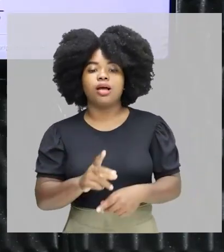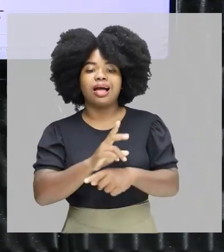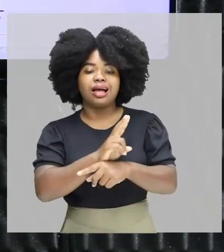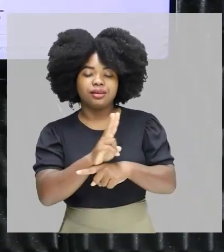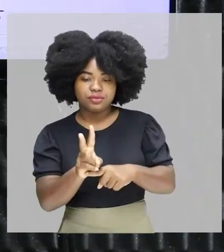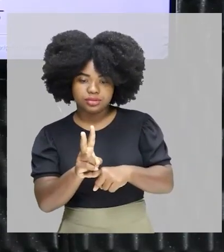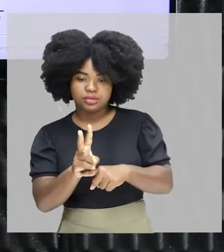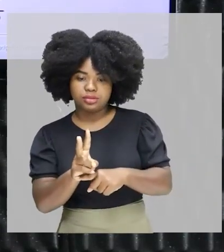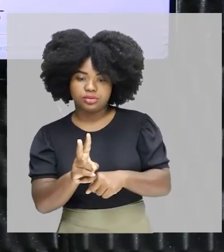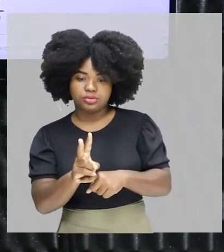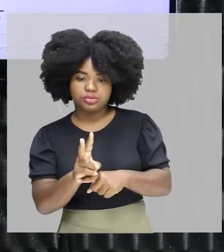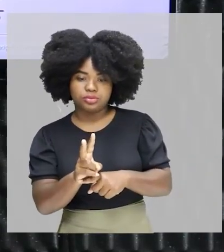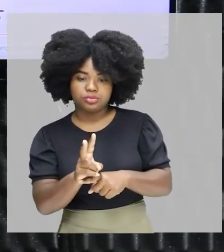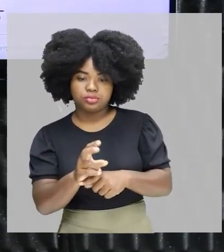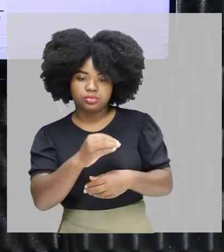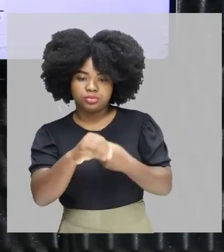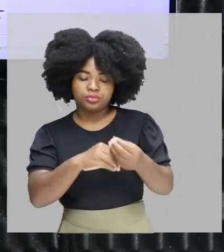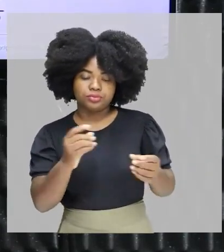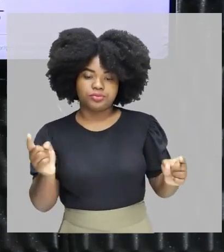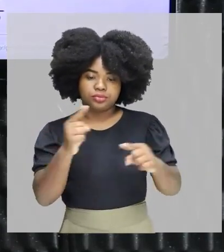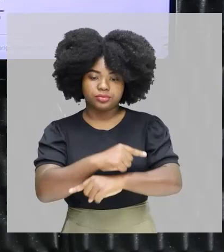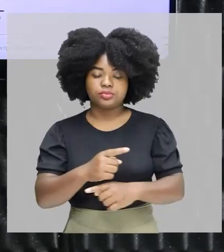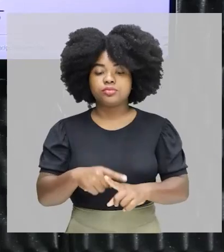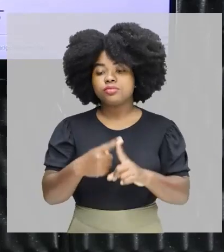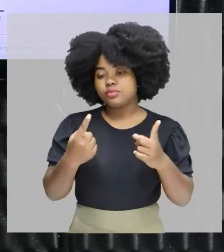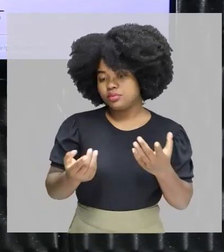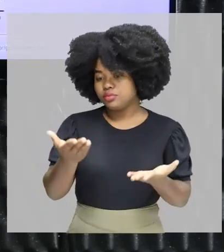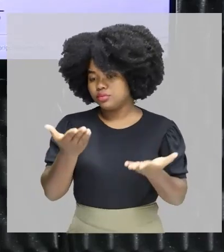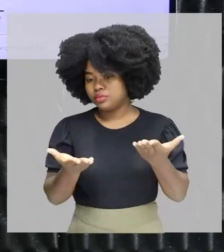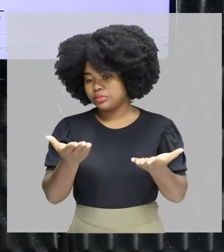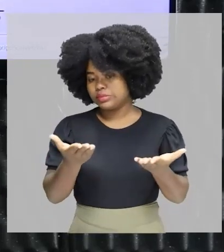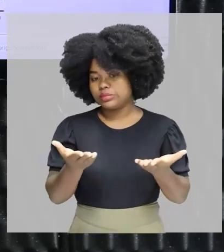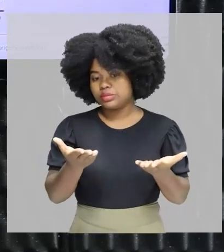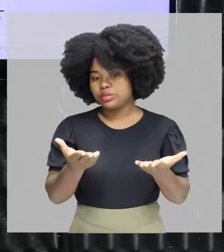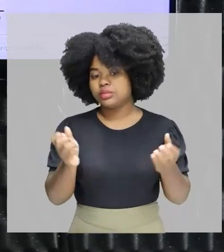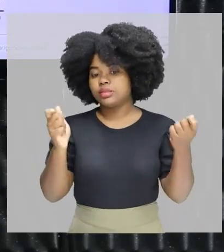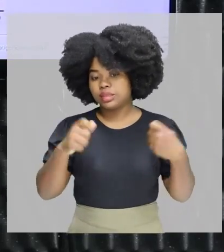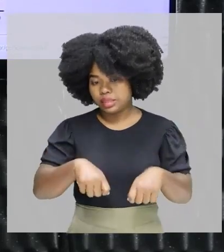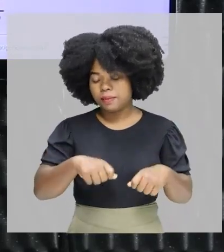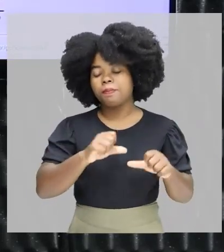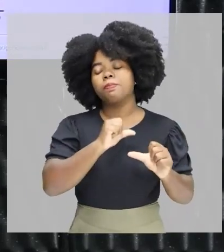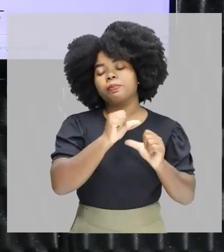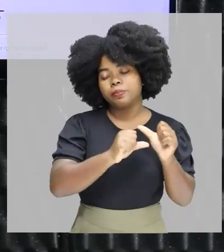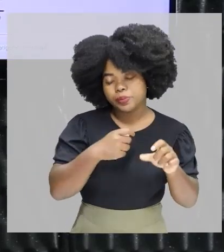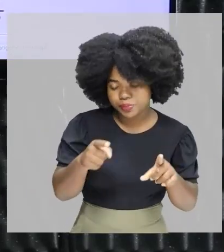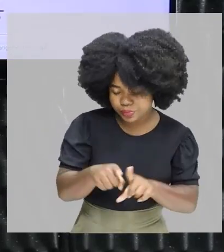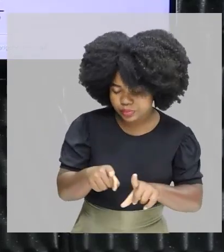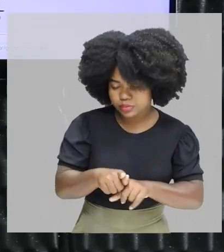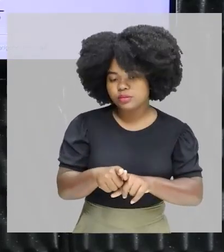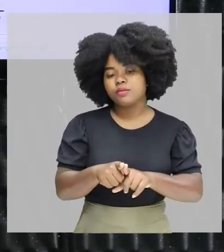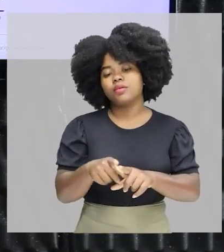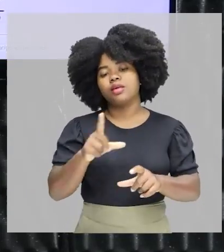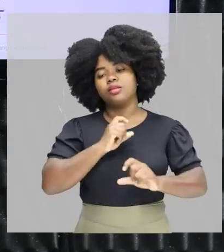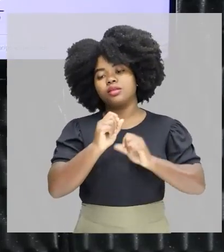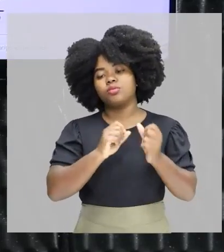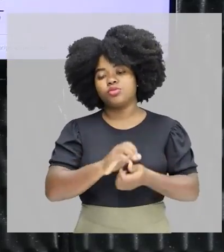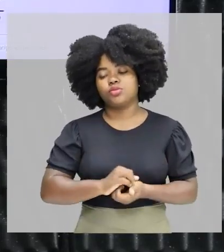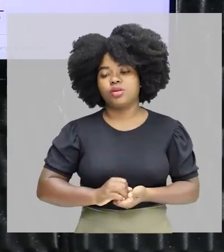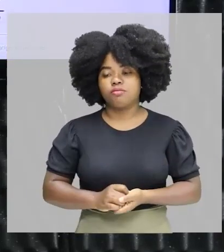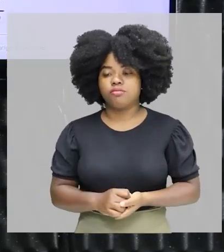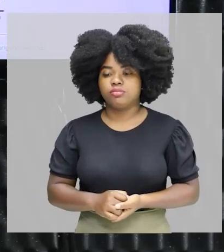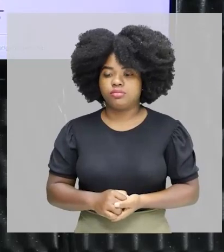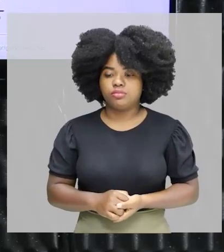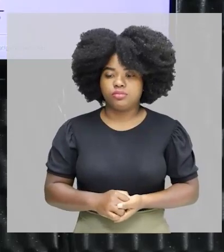inversa. Só que esse equilíbrio ele pode sofrer uma perturbação, certo? E aí eu vou ter uma